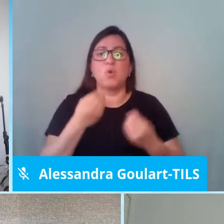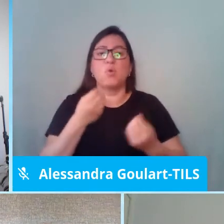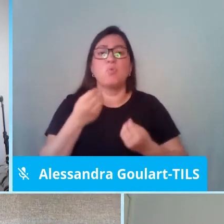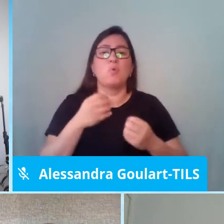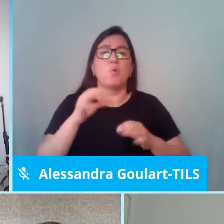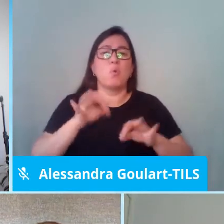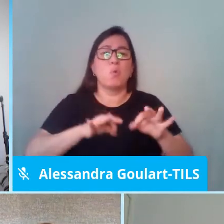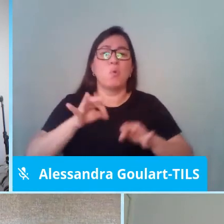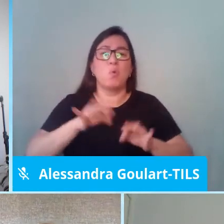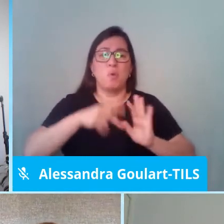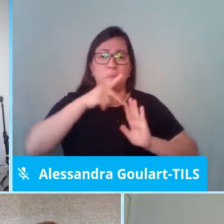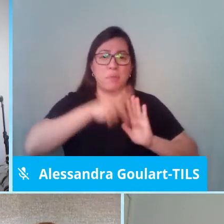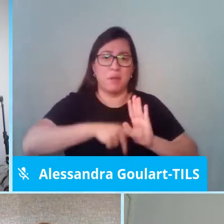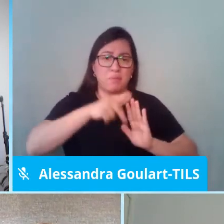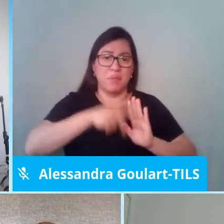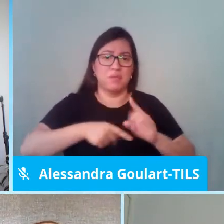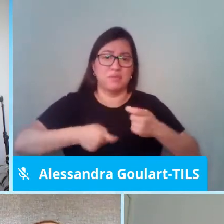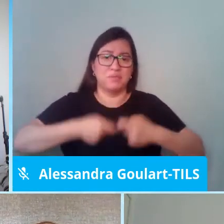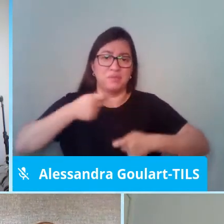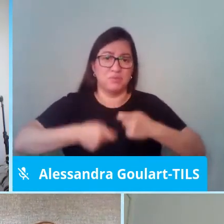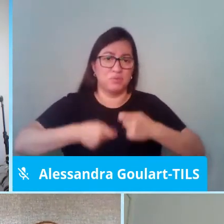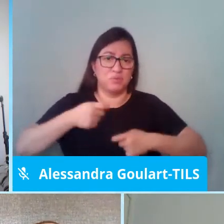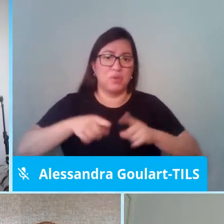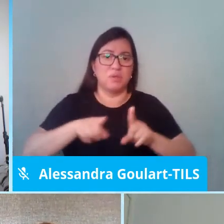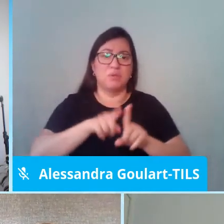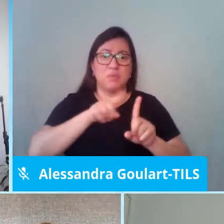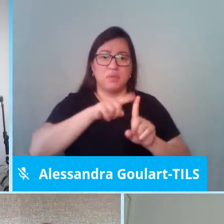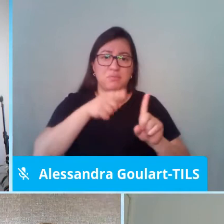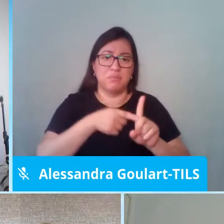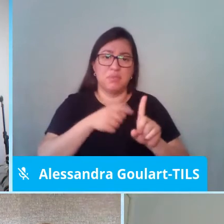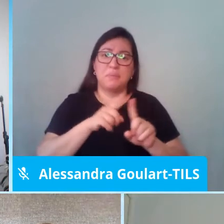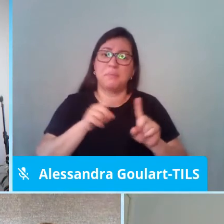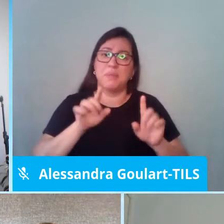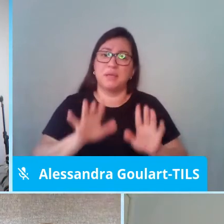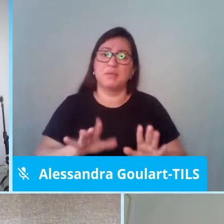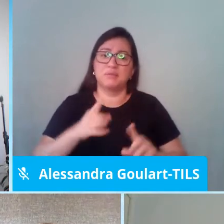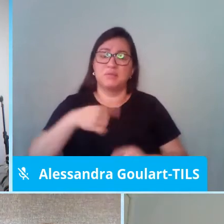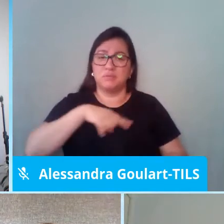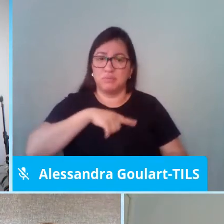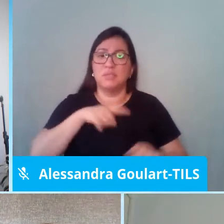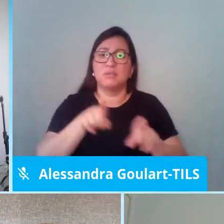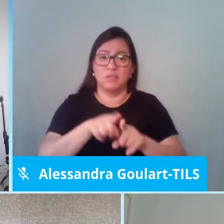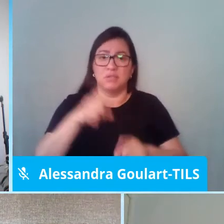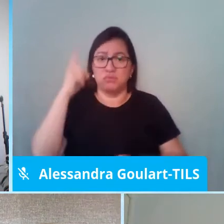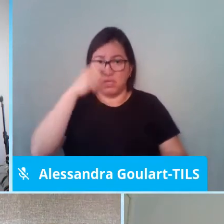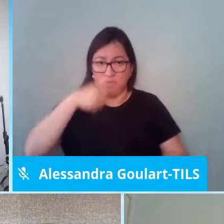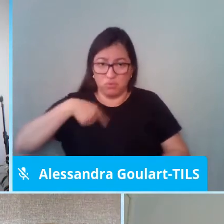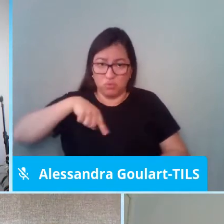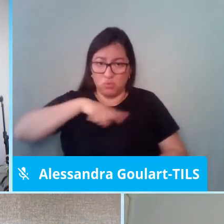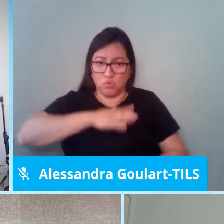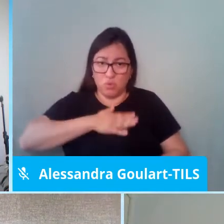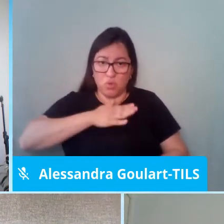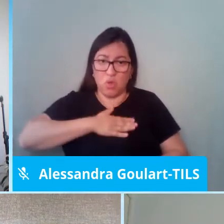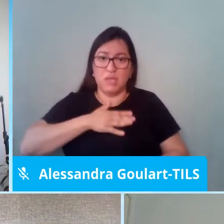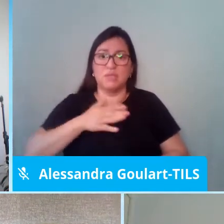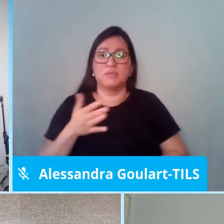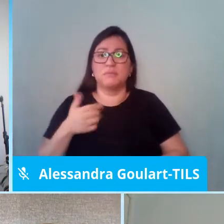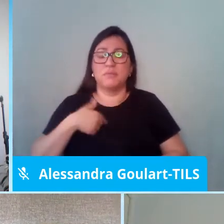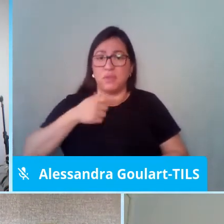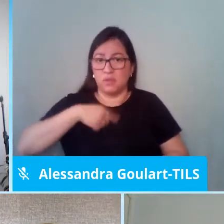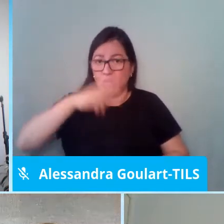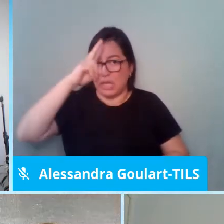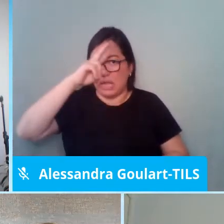e reprodutivo, que aí eu diria que isso a gente tem, inclusive, a dificuldade nossa, né? Assim, eu lembro que